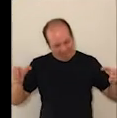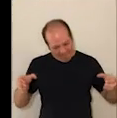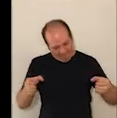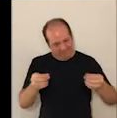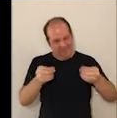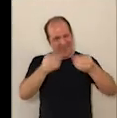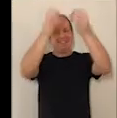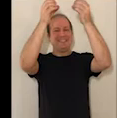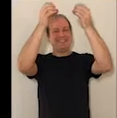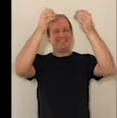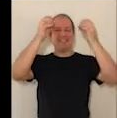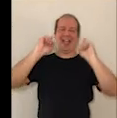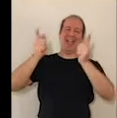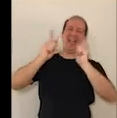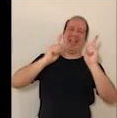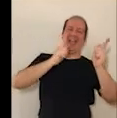à diversão, senhor.